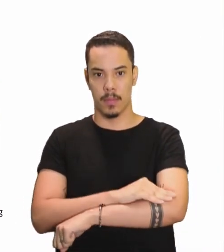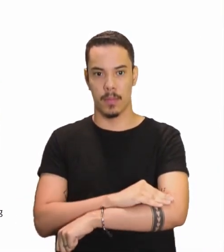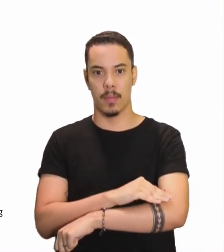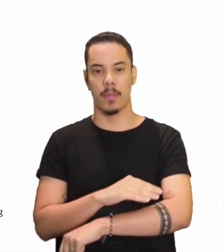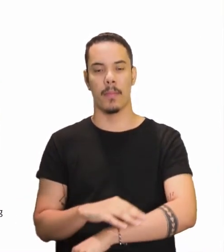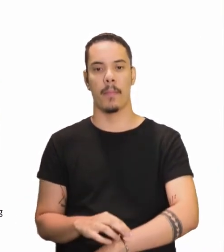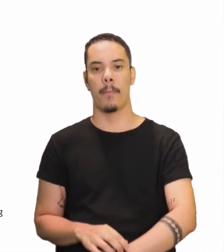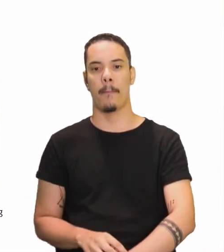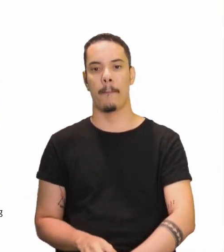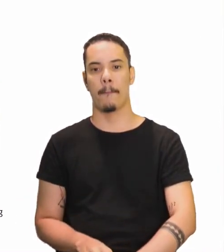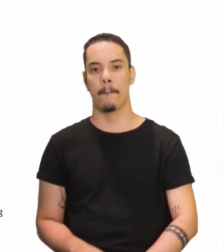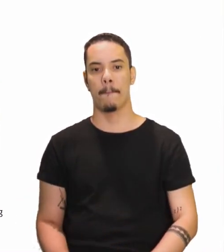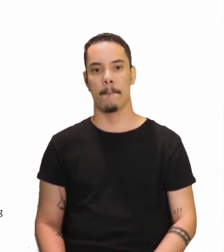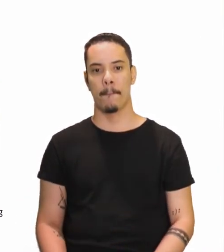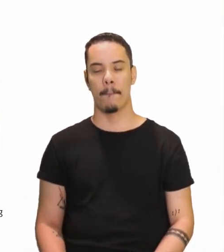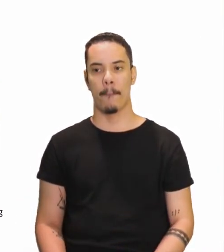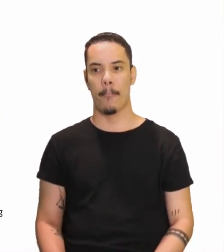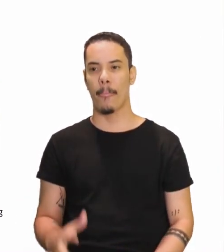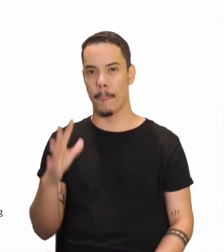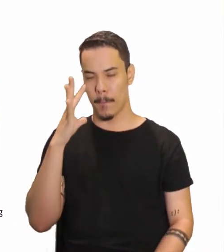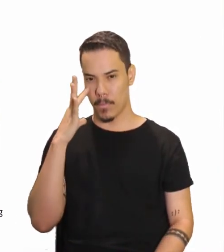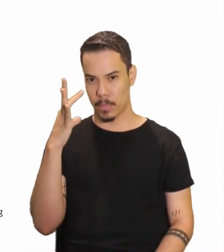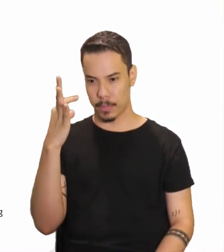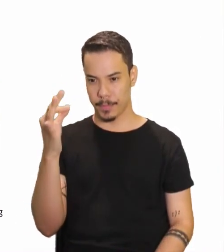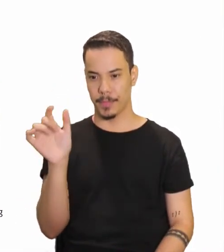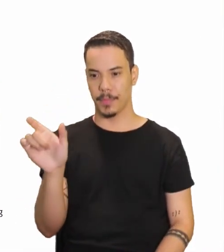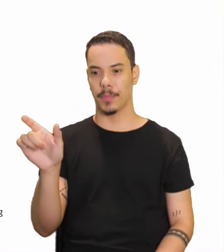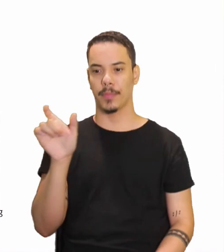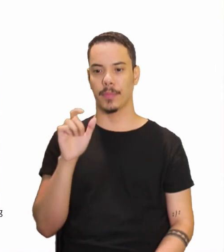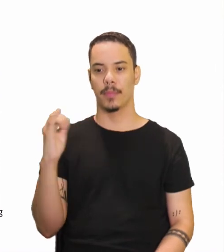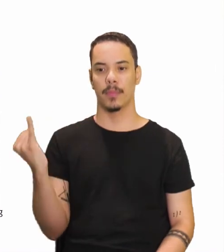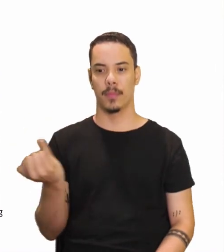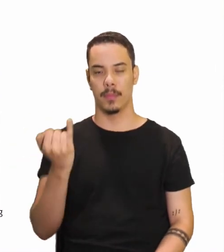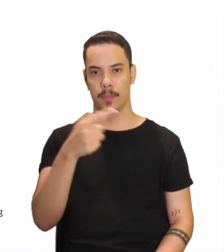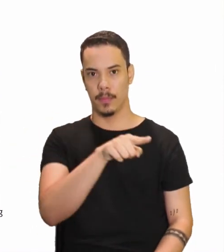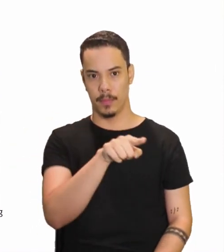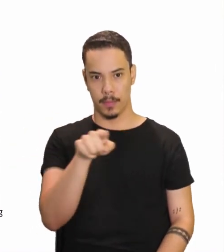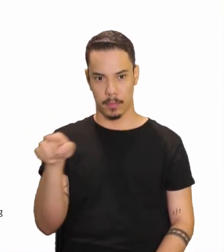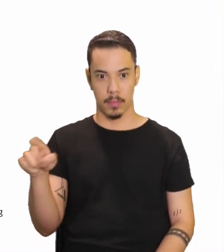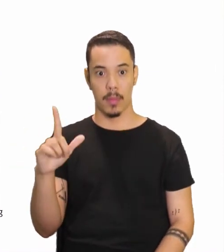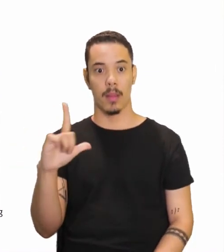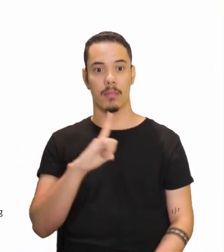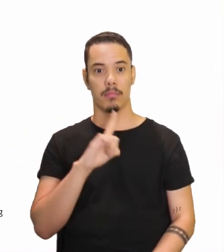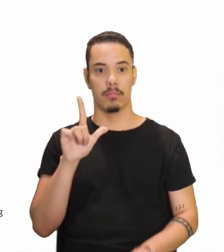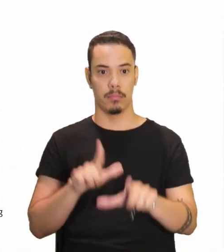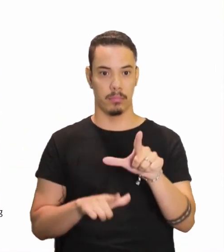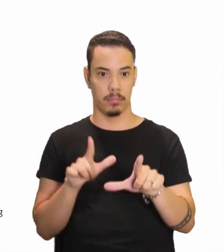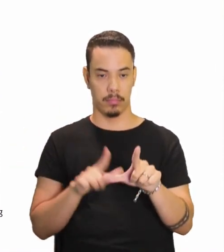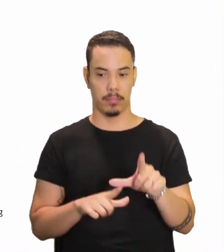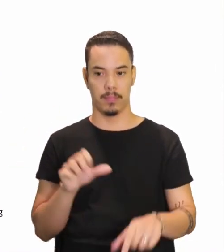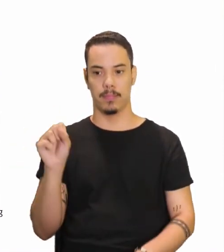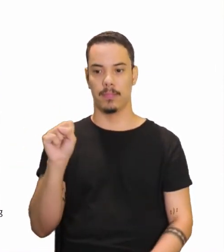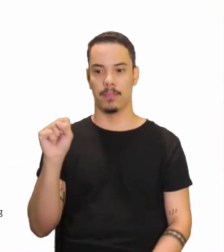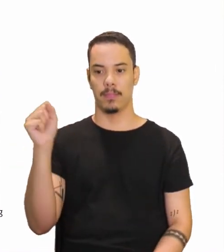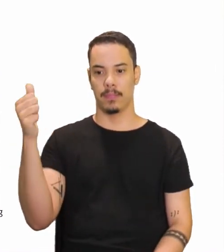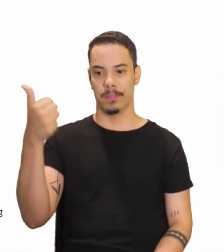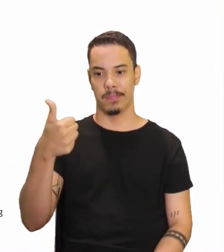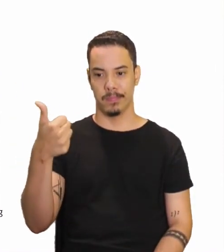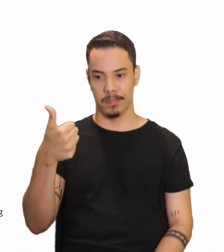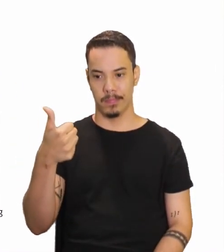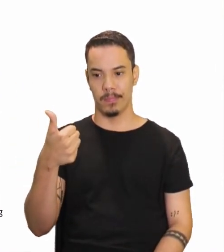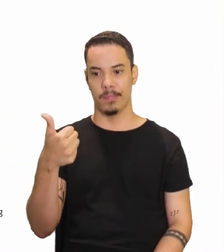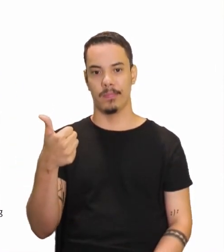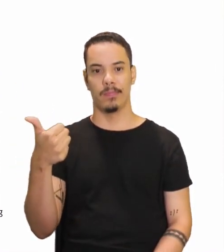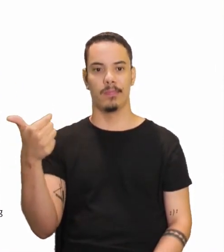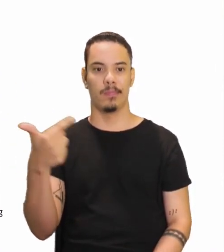né? Olha só, atenção, Amadinho, aqui importantíssimo. Eu tenho uma letra S na primeira palavra e tenho uma letra